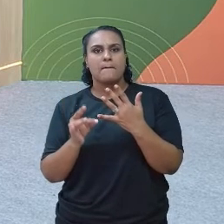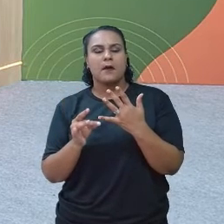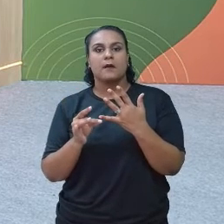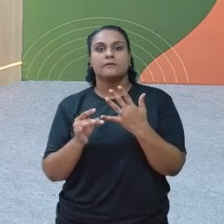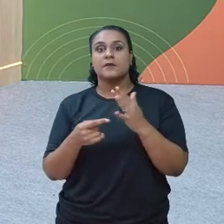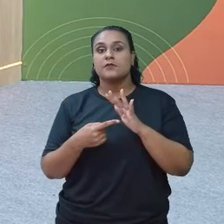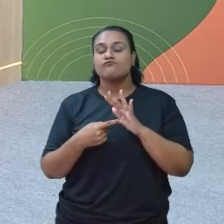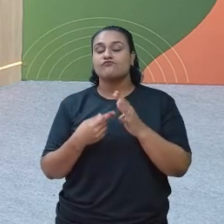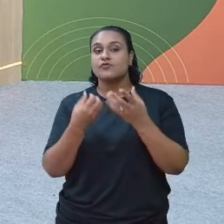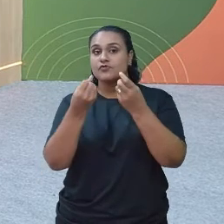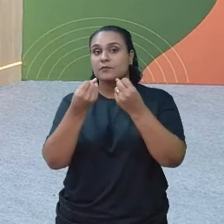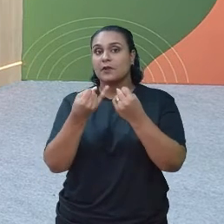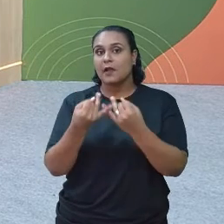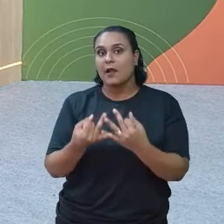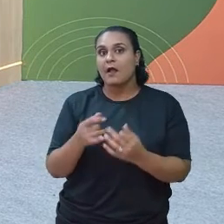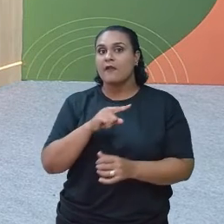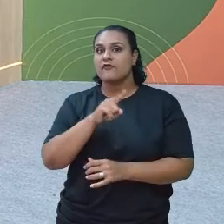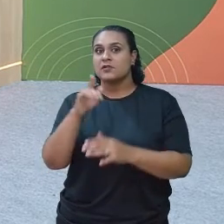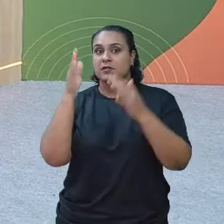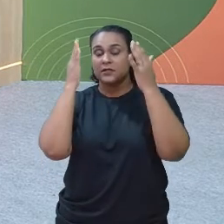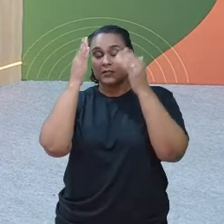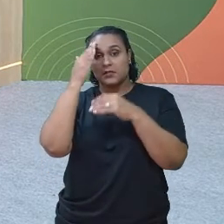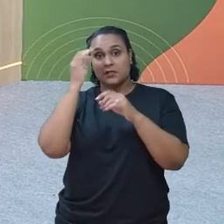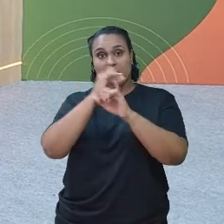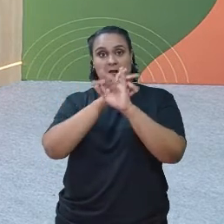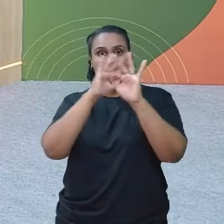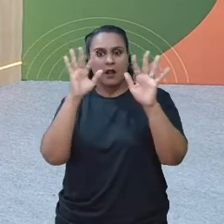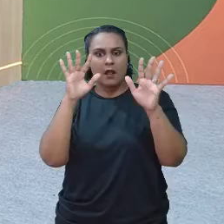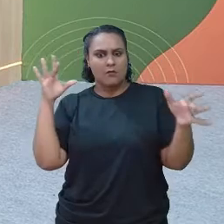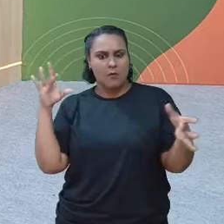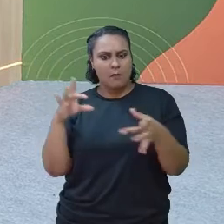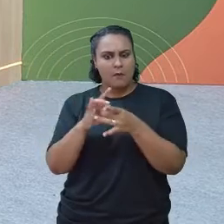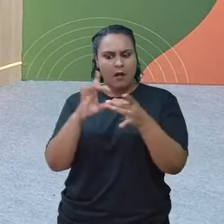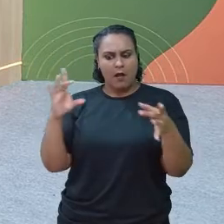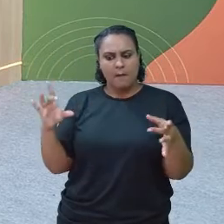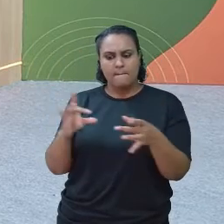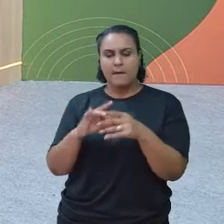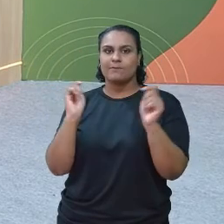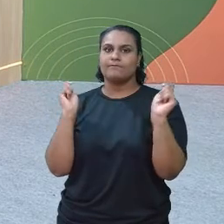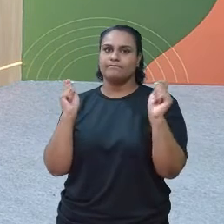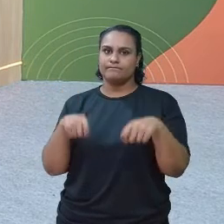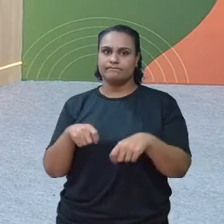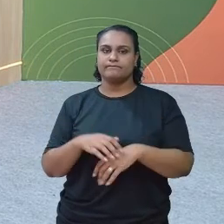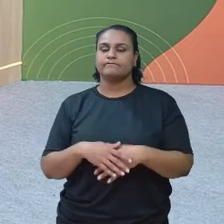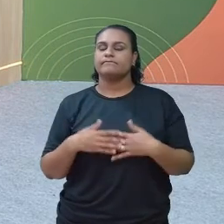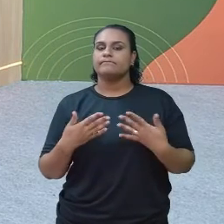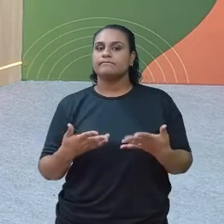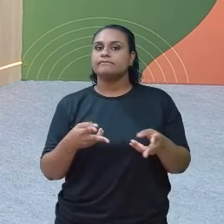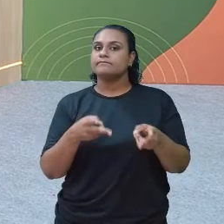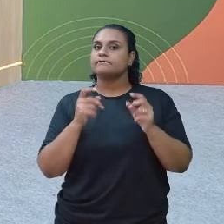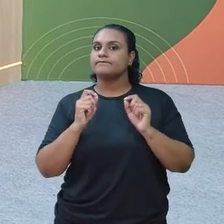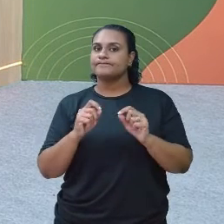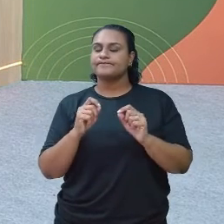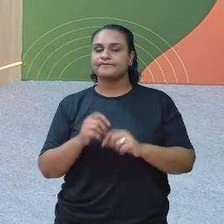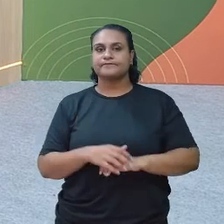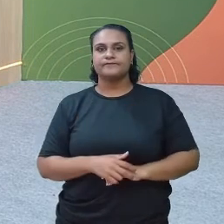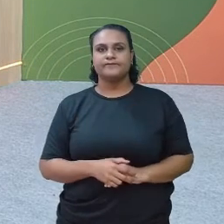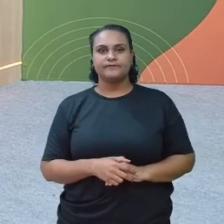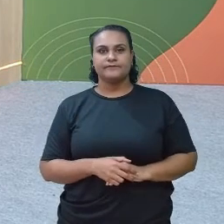claro o que é que cada situação tem com relação às possibilidades. Então a gente vai perceber aqui o